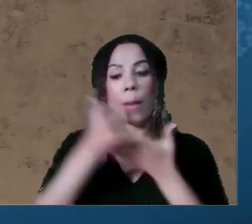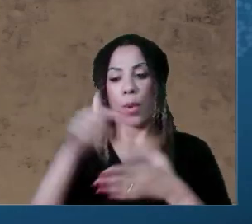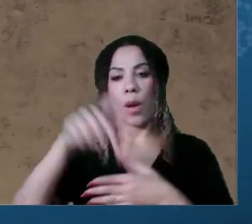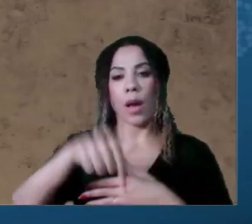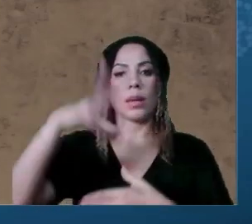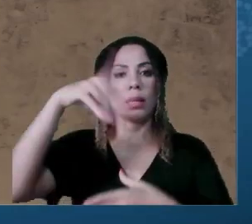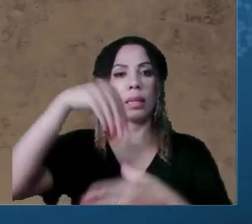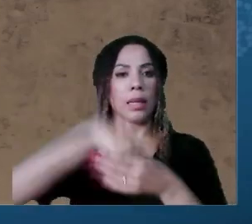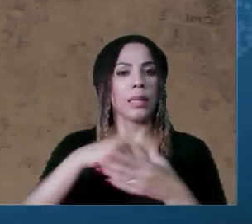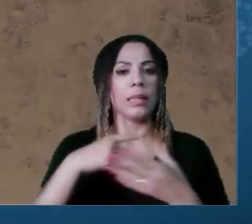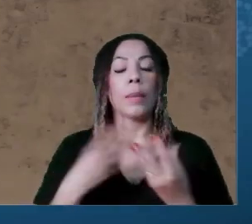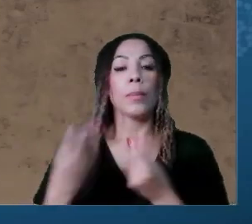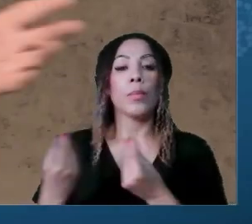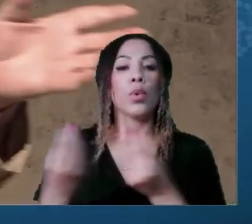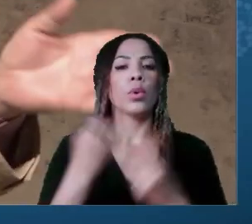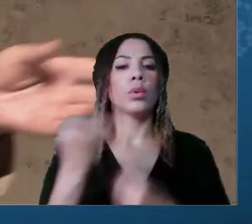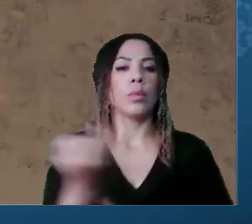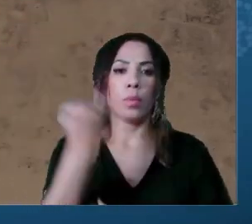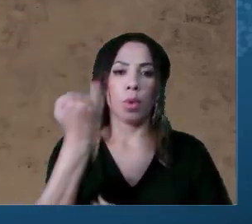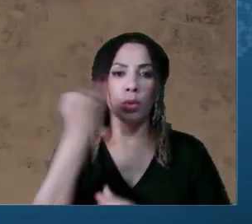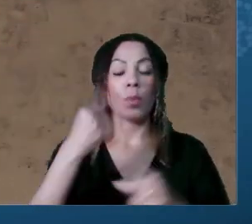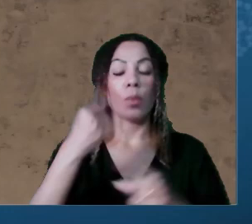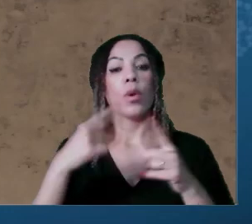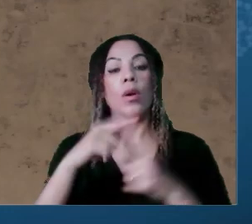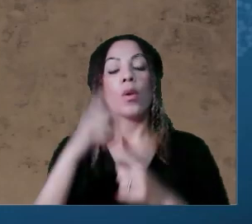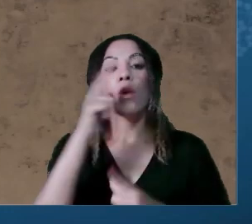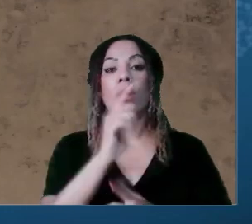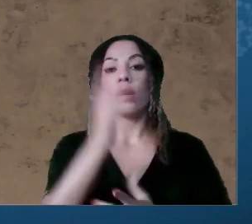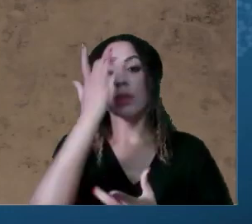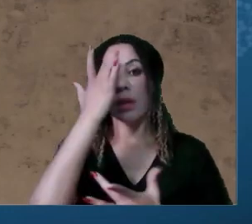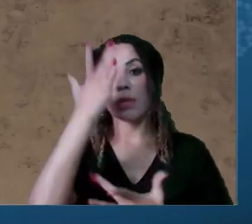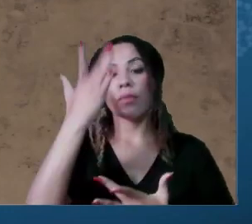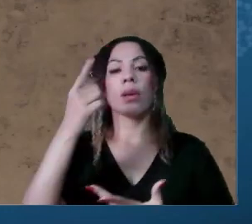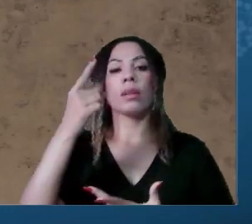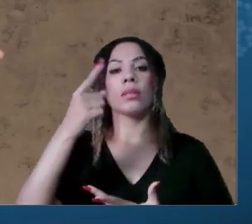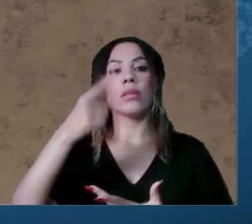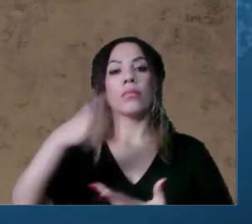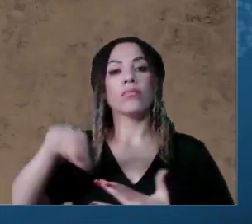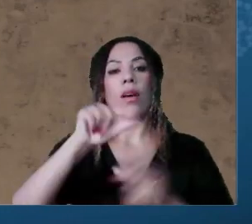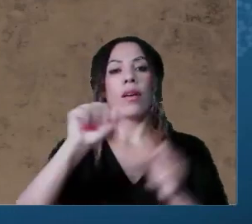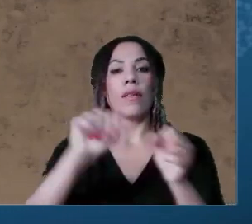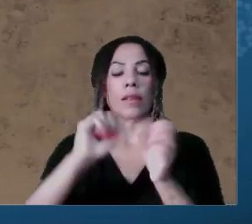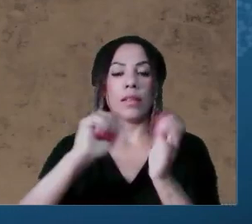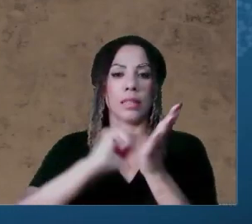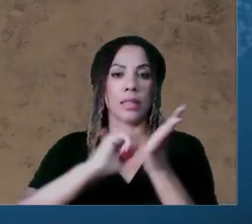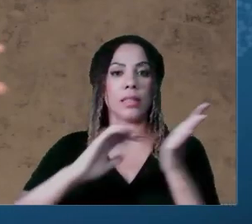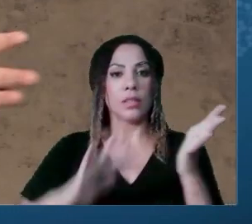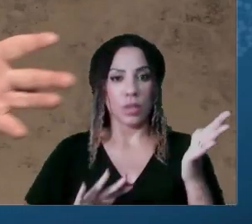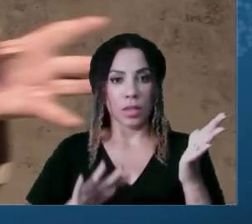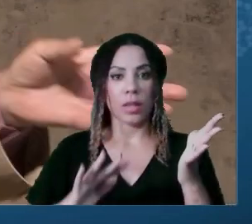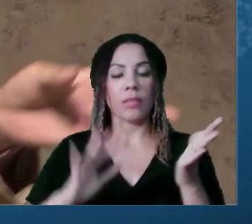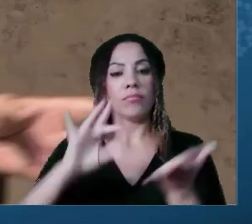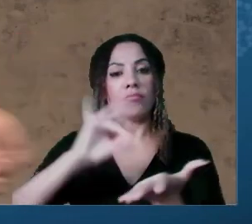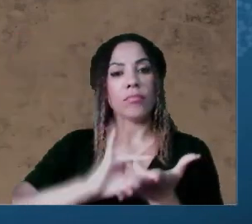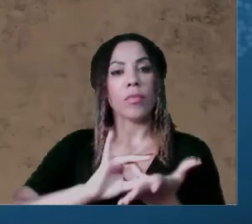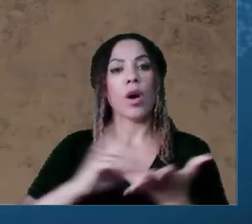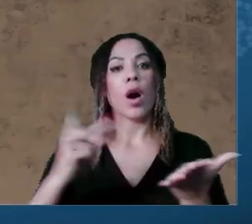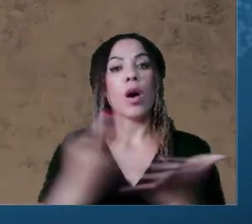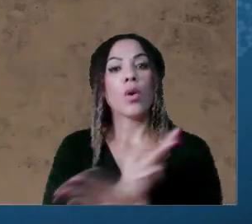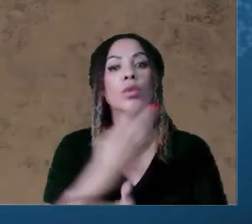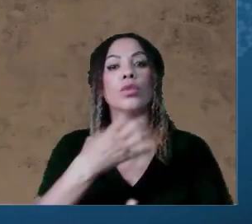muito importante, que facilitou as atividades serem realizadas de uma forma